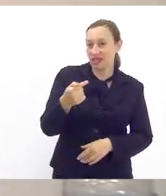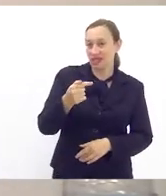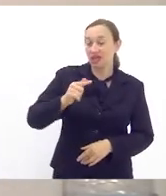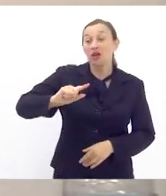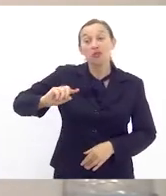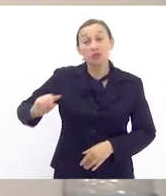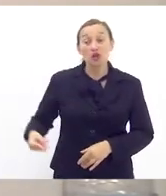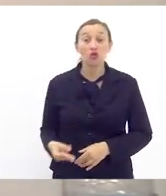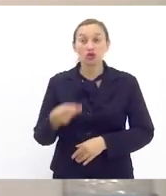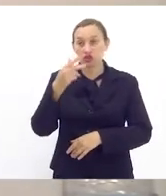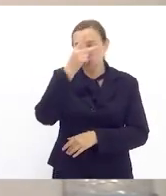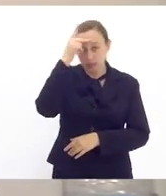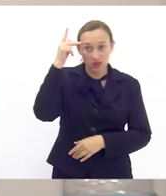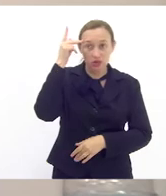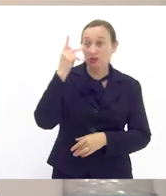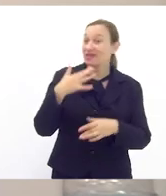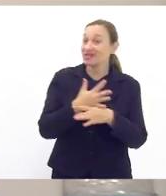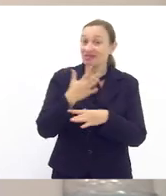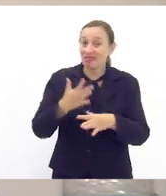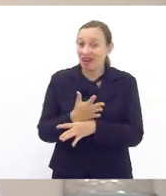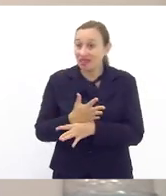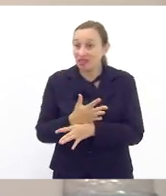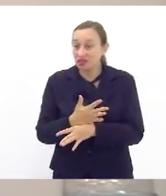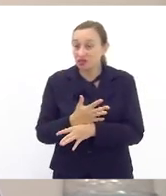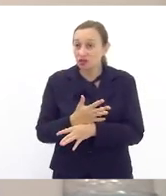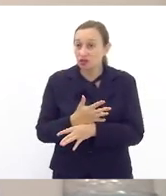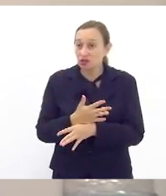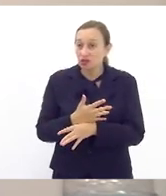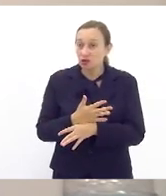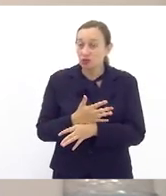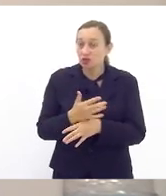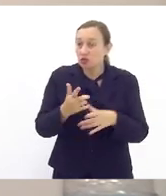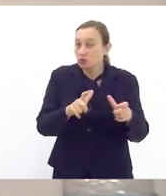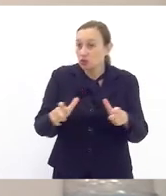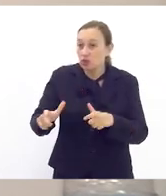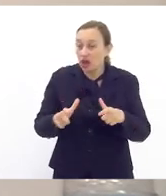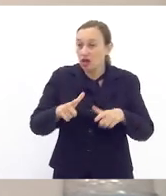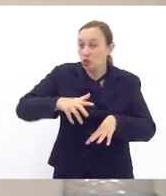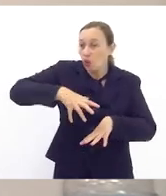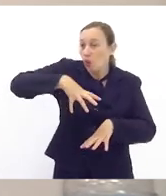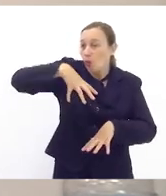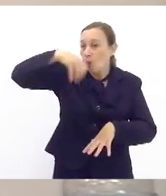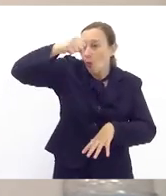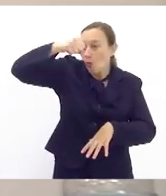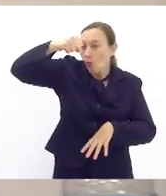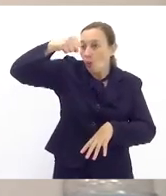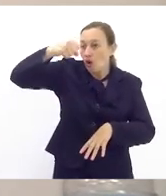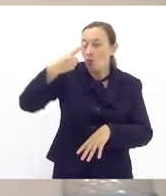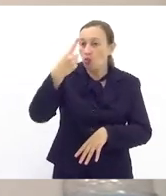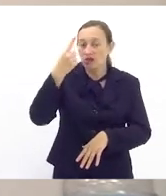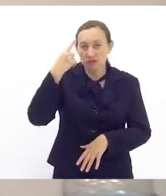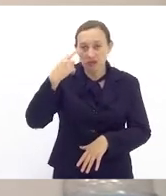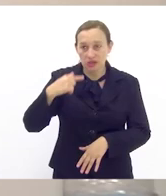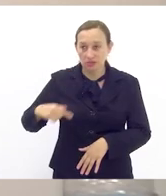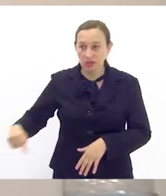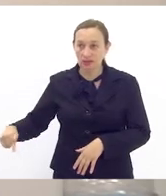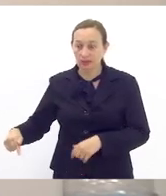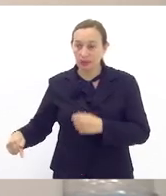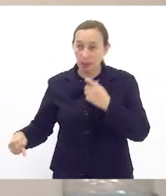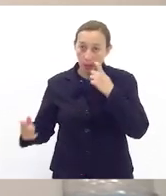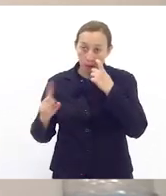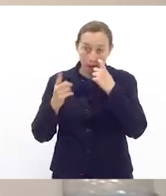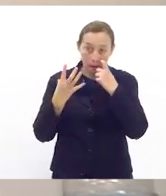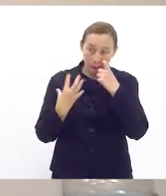habitantes cidades que ficaram com localidades inteiras sem energia por até uma semana isso é